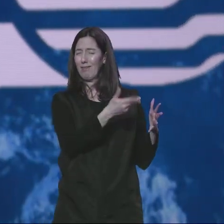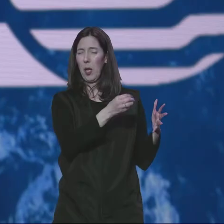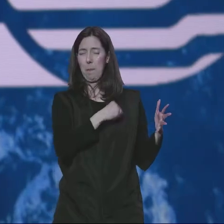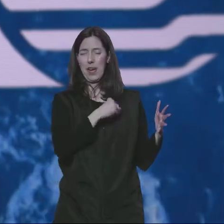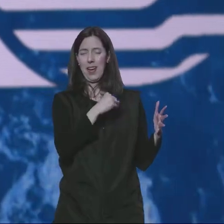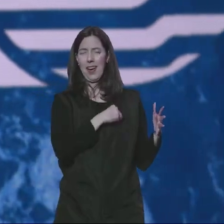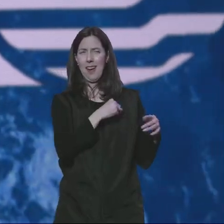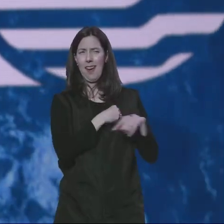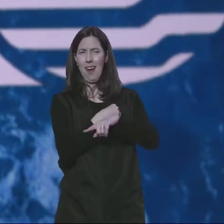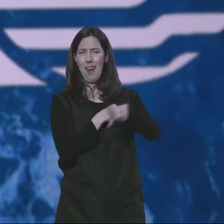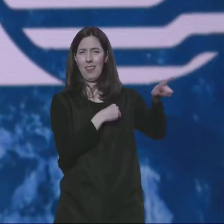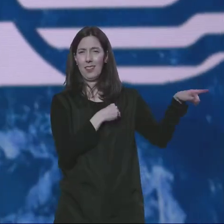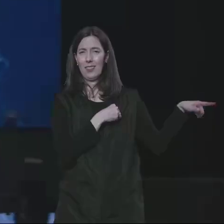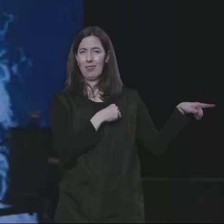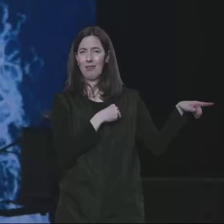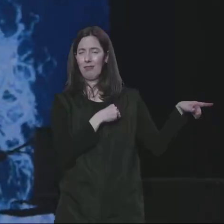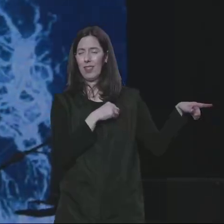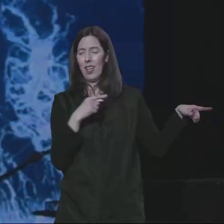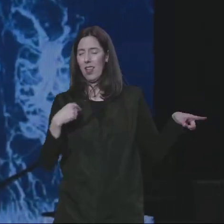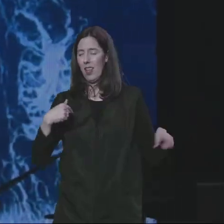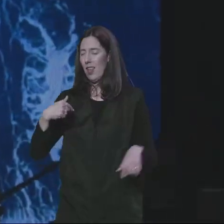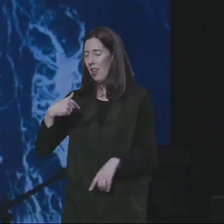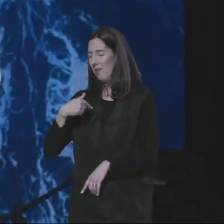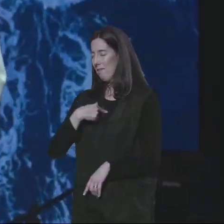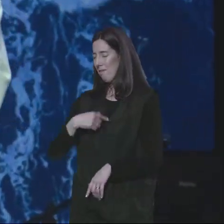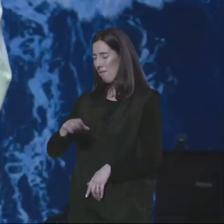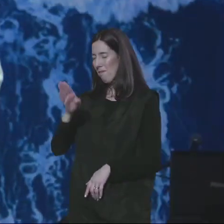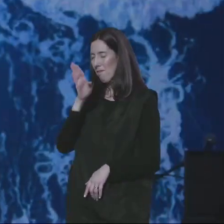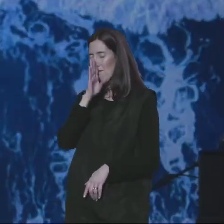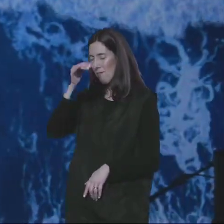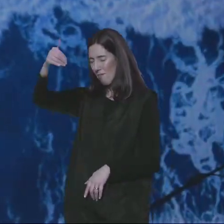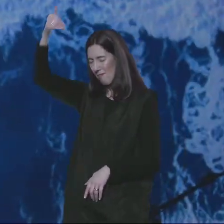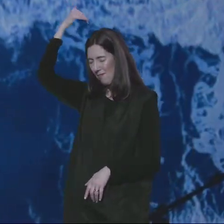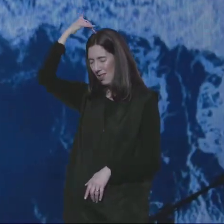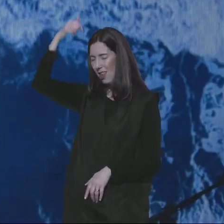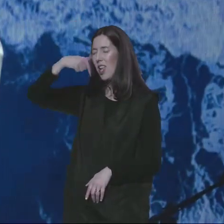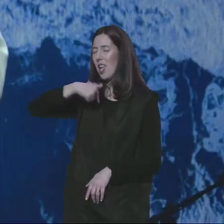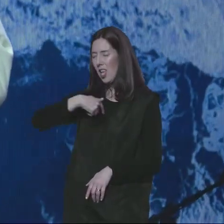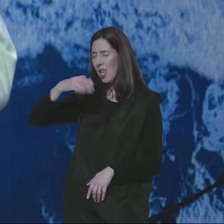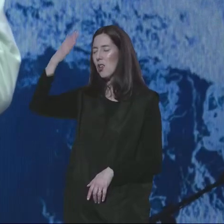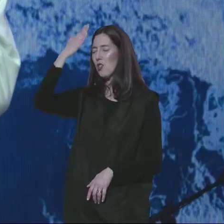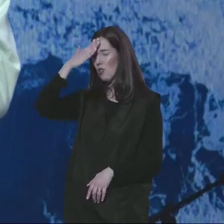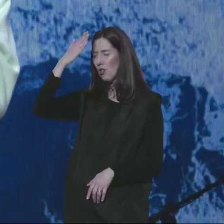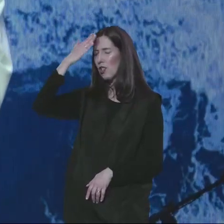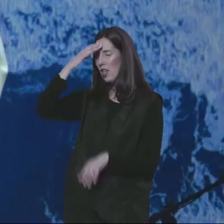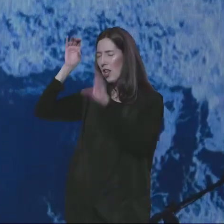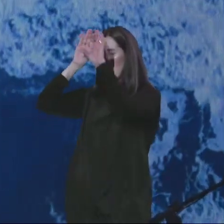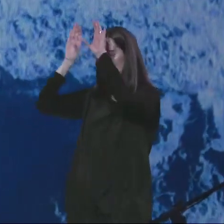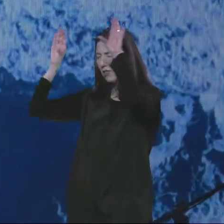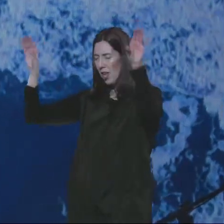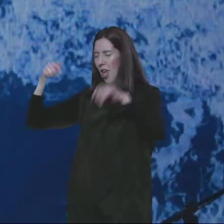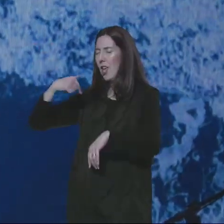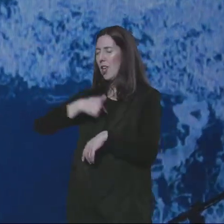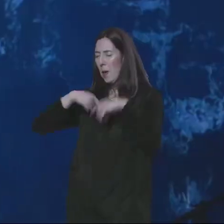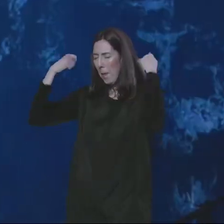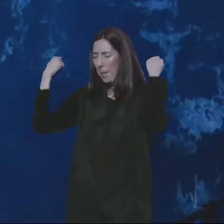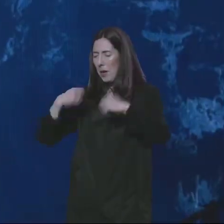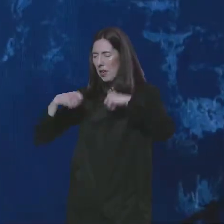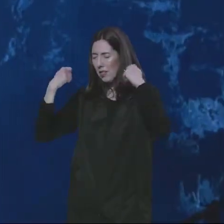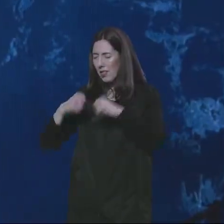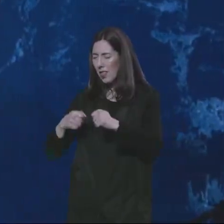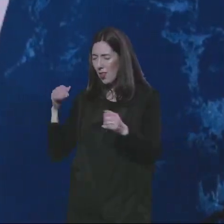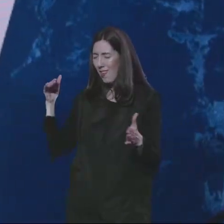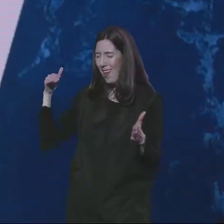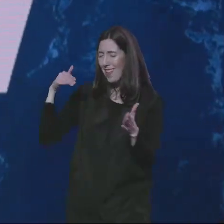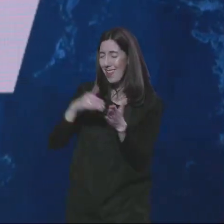estava ao redor dele. Ele estava olhando, eu sei de onde eu vim e para onde eu vou, e eu tenho que ir até o fim, porque